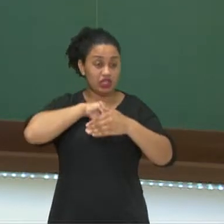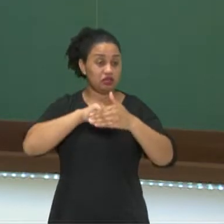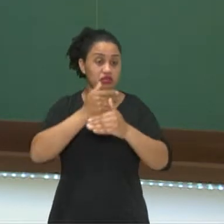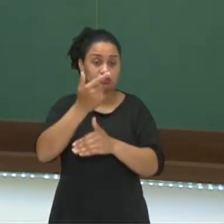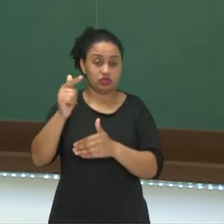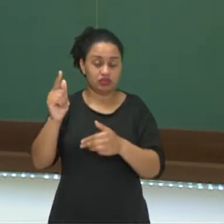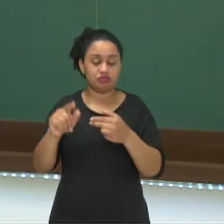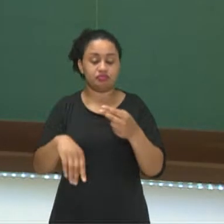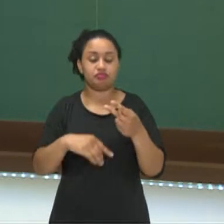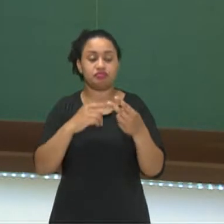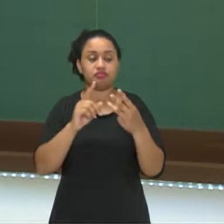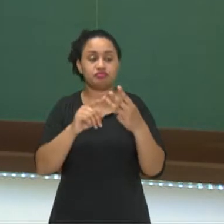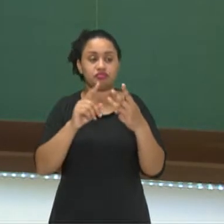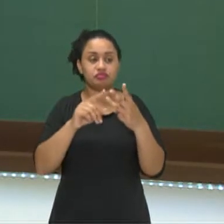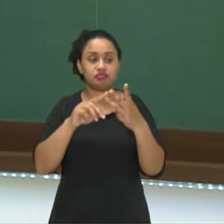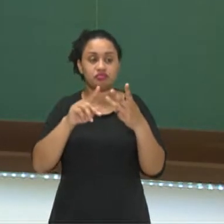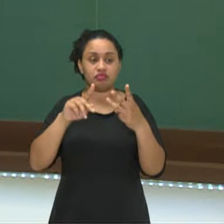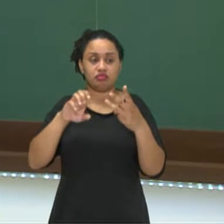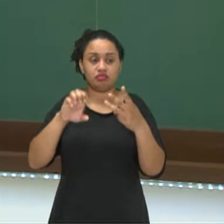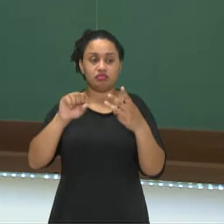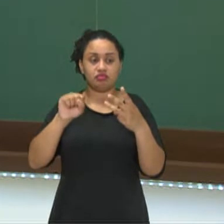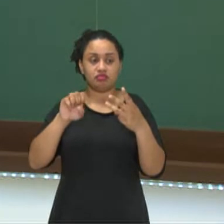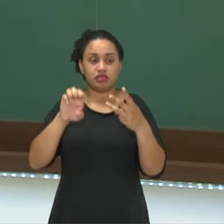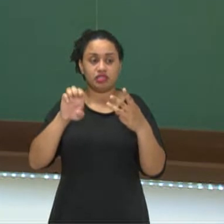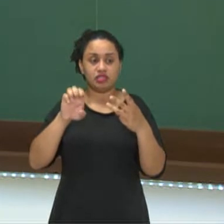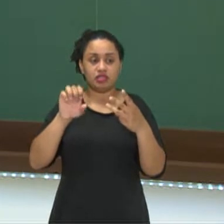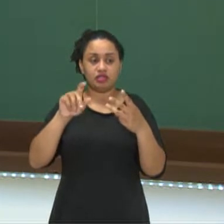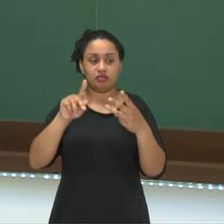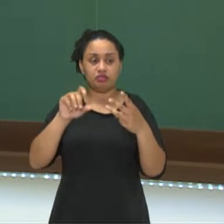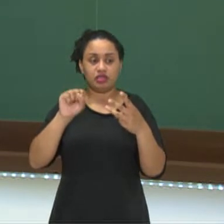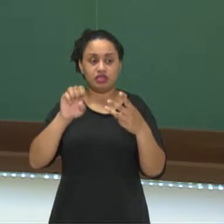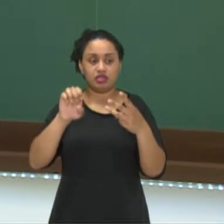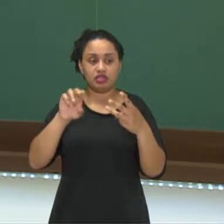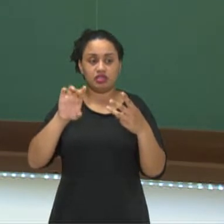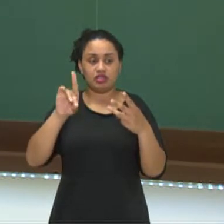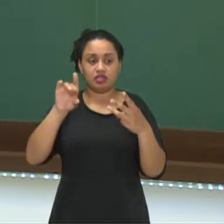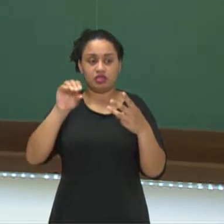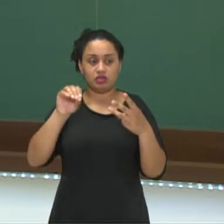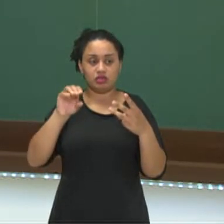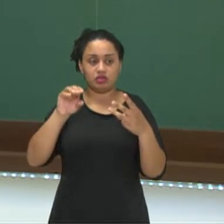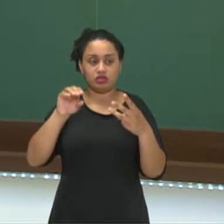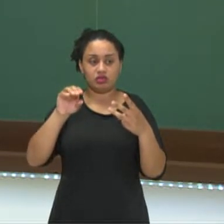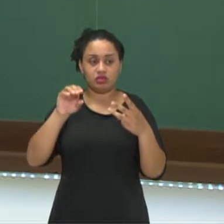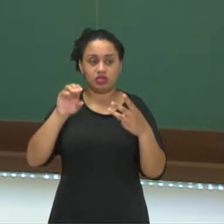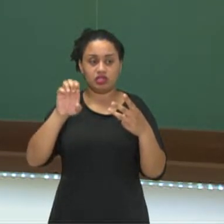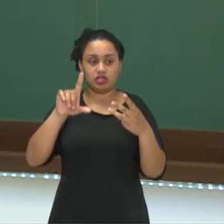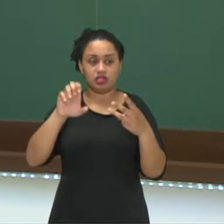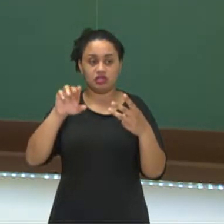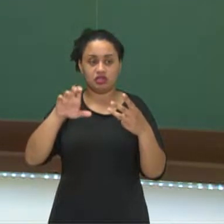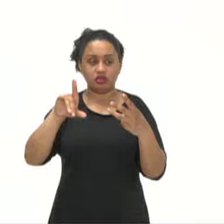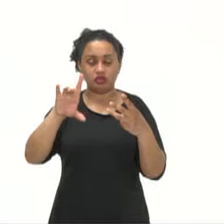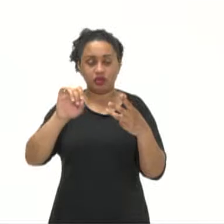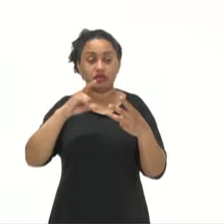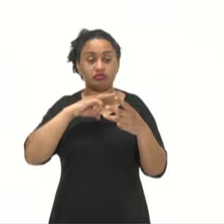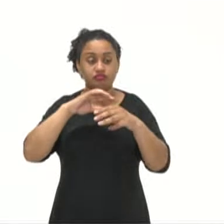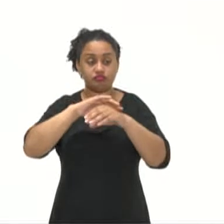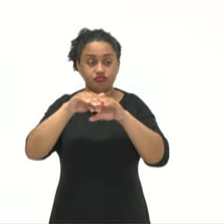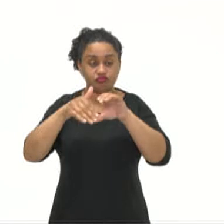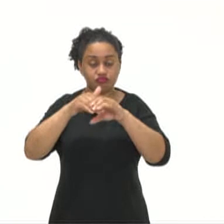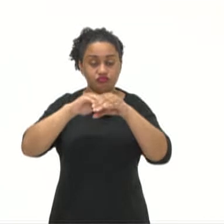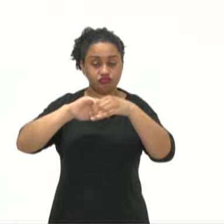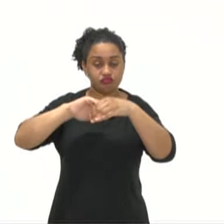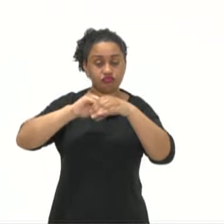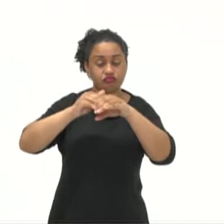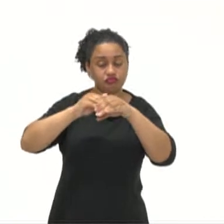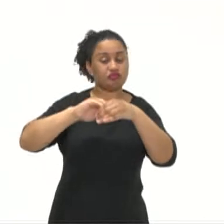tá? E os pseudoacelomados é quando a cavidade ela é revestida pela endoderme e pela